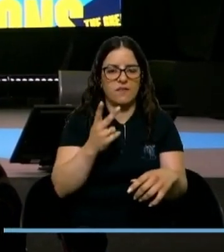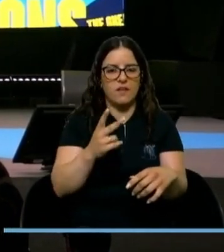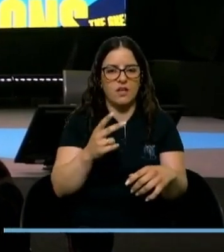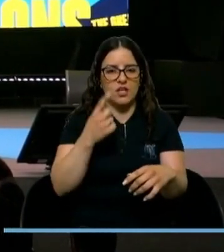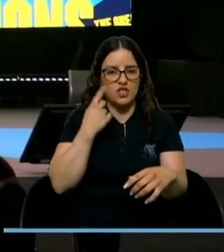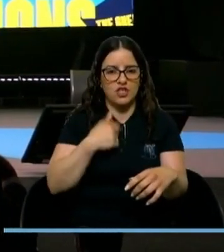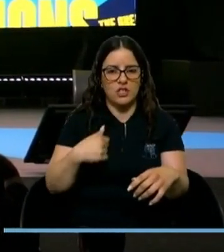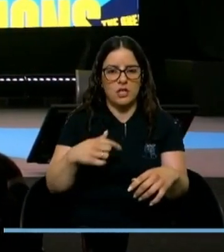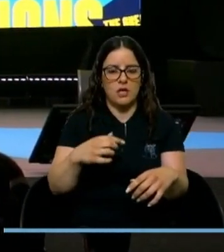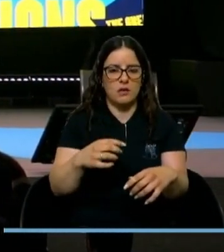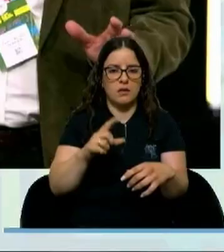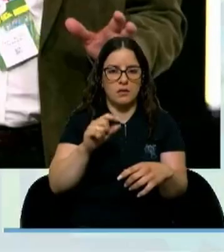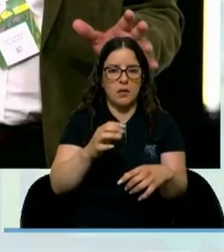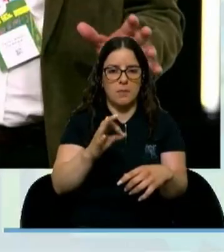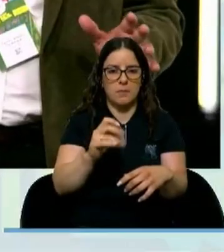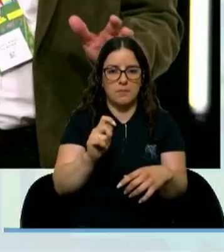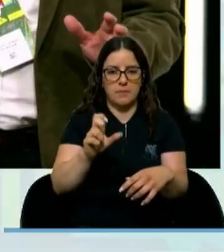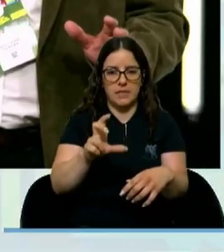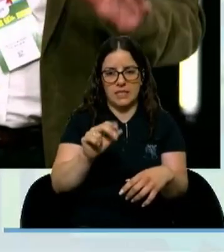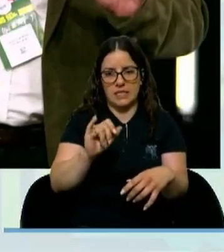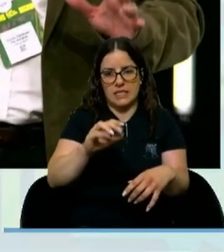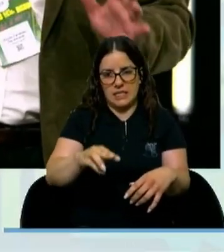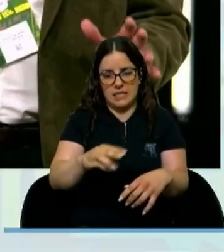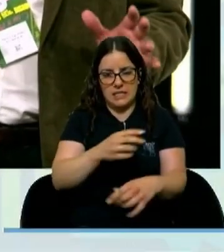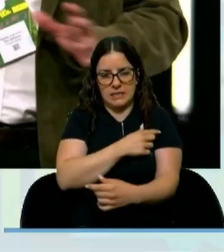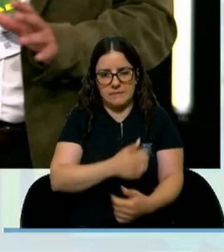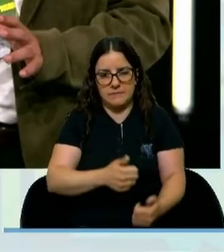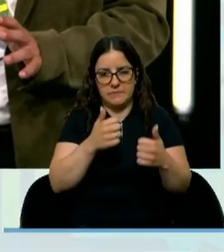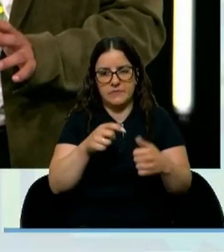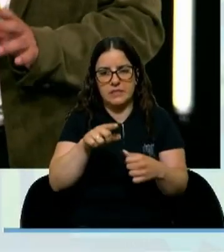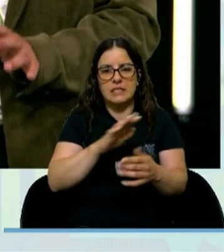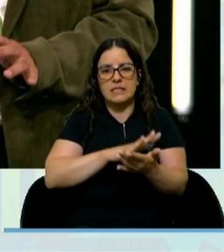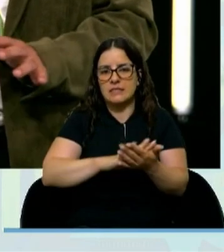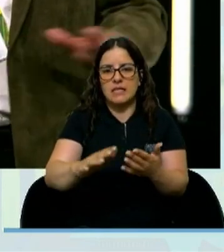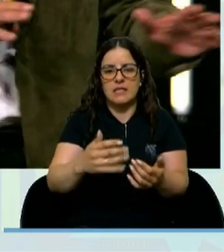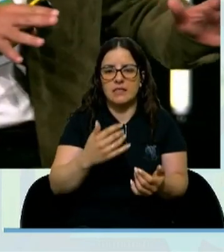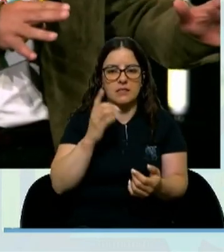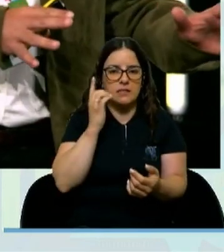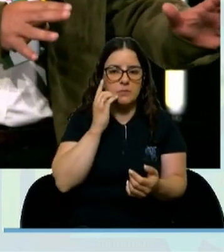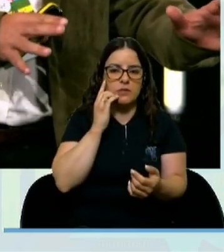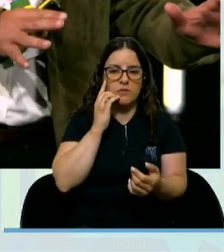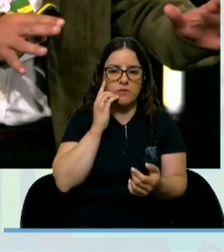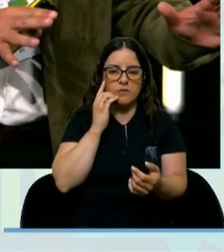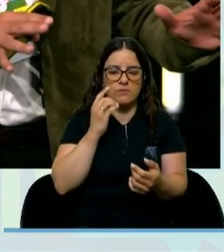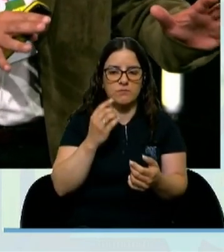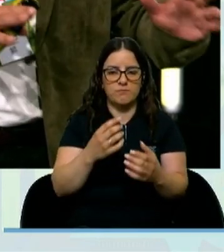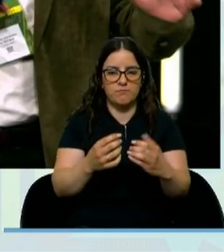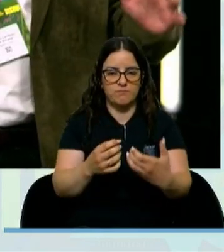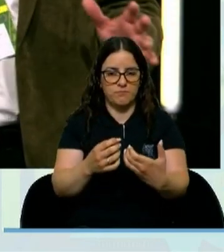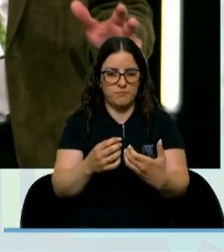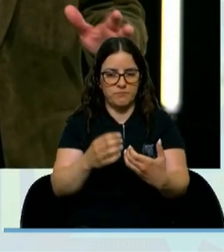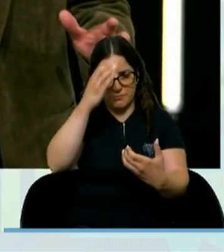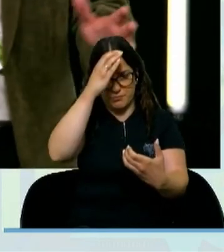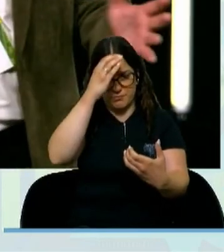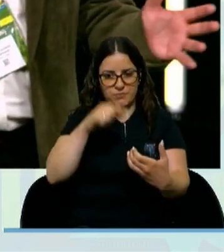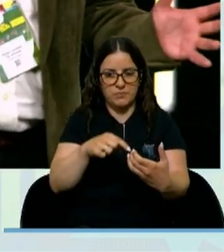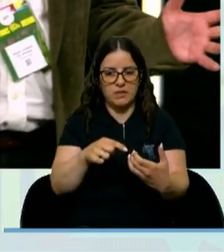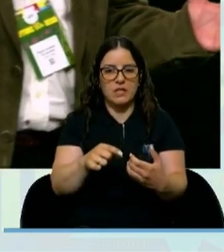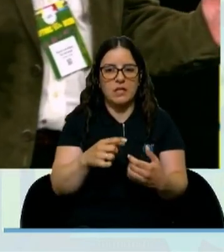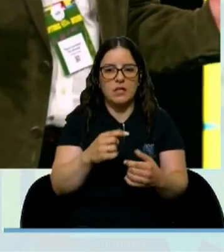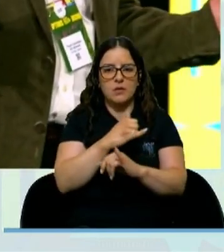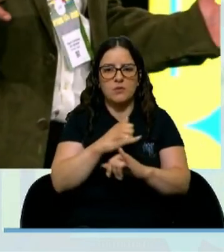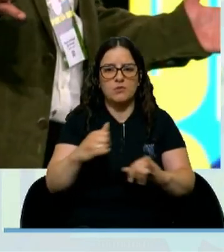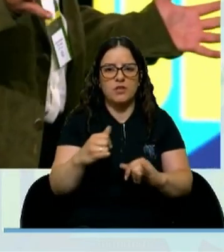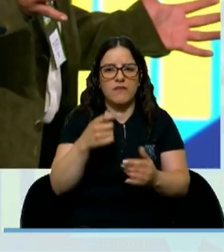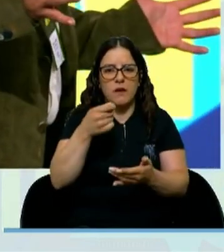eu estive, sem o seu smartphone. Não é possível ir ao restaurante ou até pagar o bilhete de metro sem o smartphone. E a pergunta é,